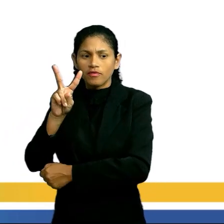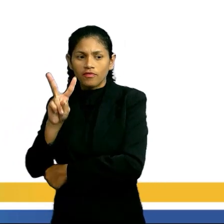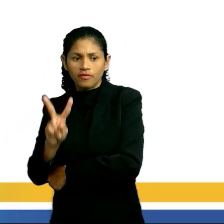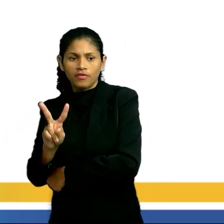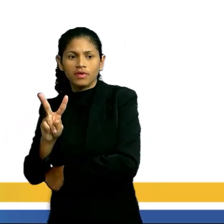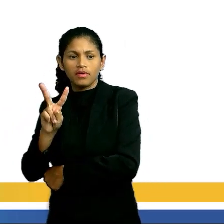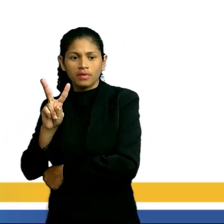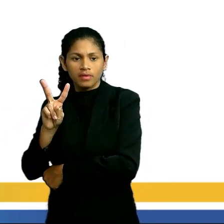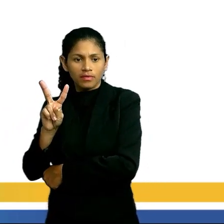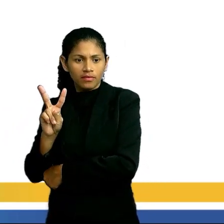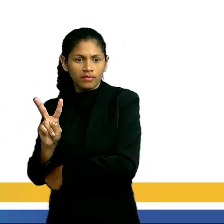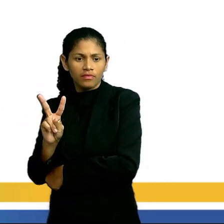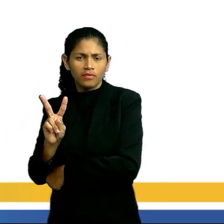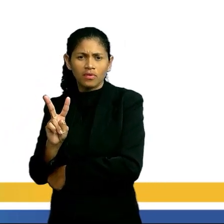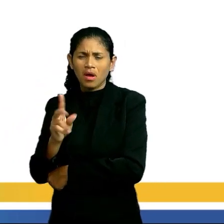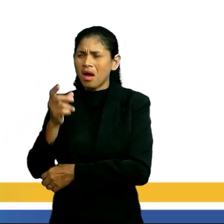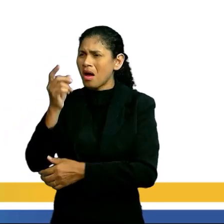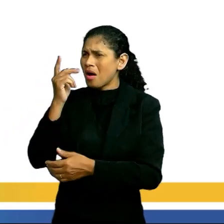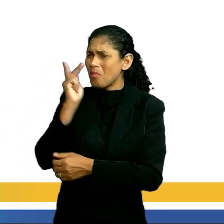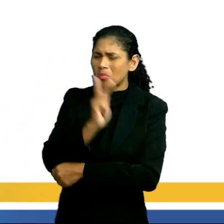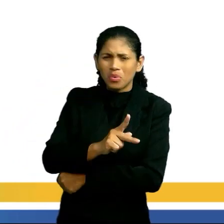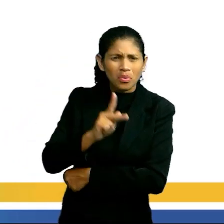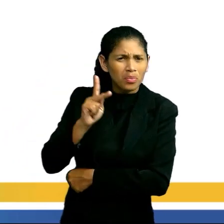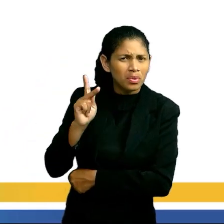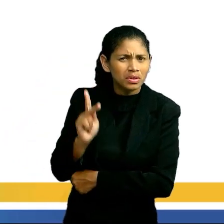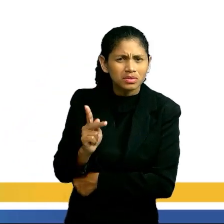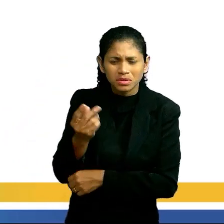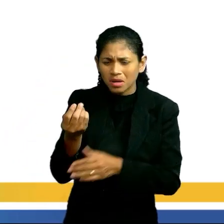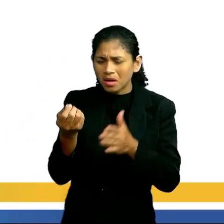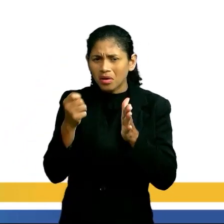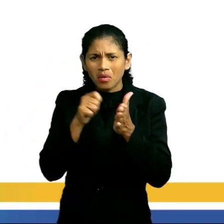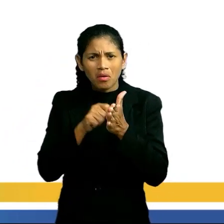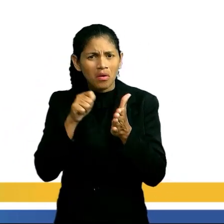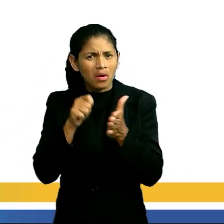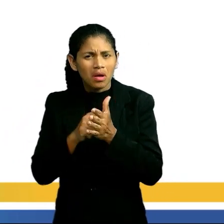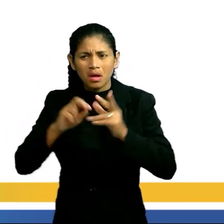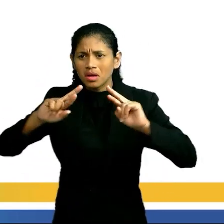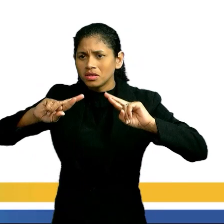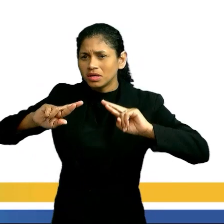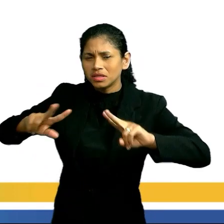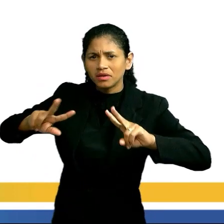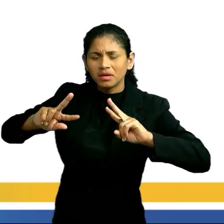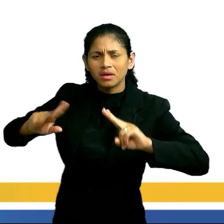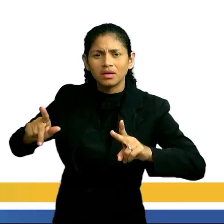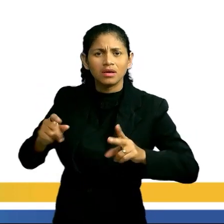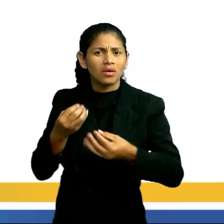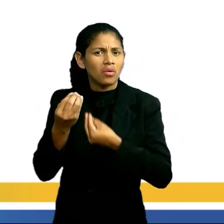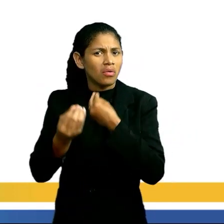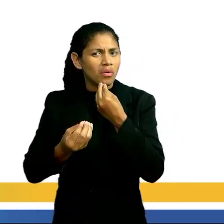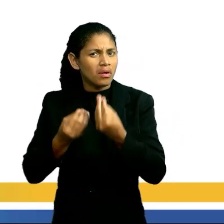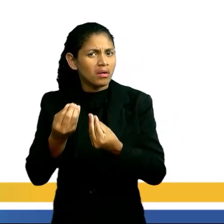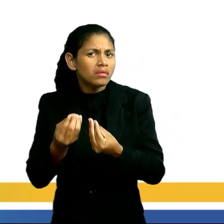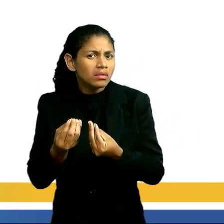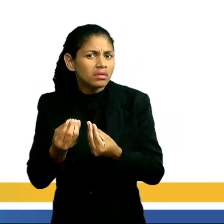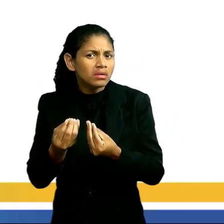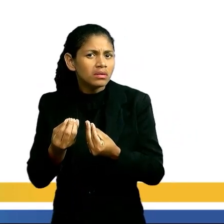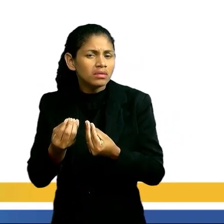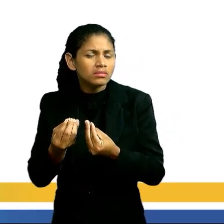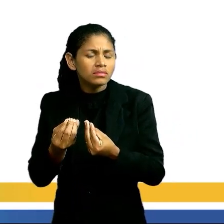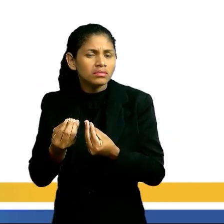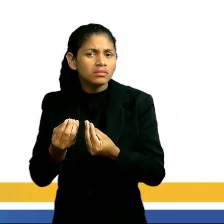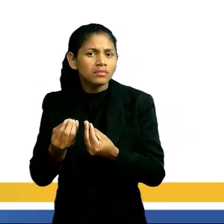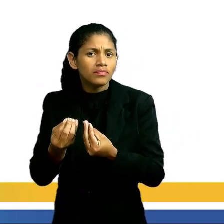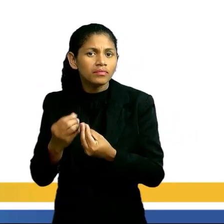Ezinho, Ezinho. Mas, professor, está anotado diferente do que o senhor está falando aí. Nesse caso,